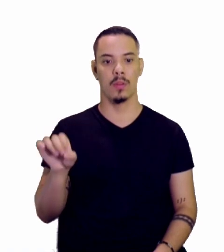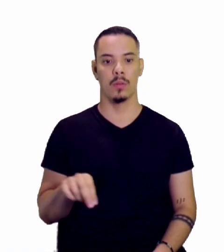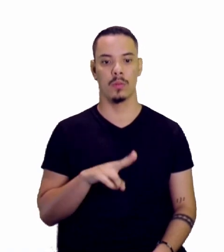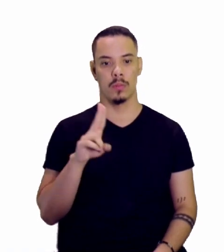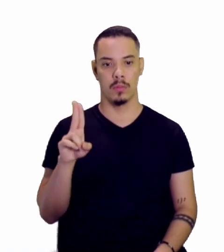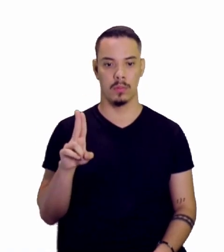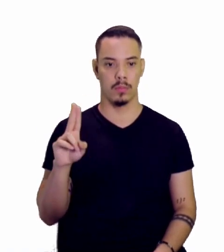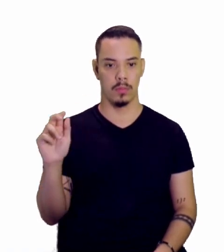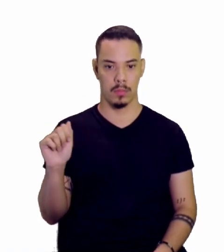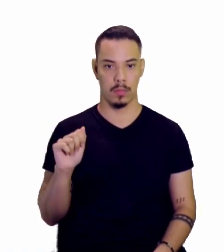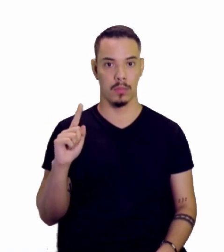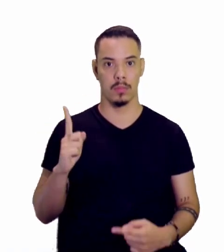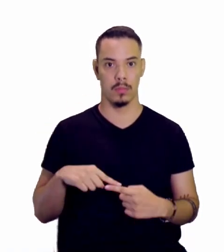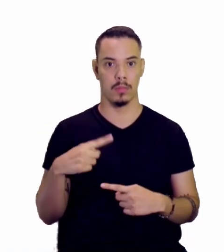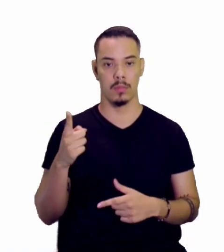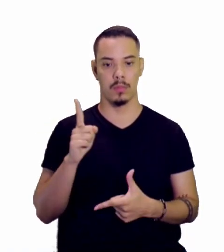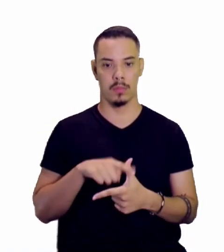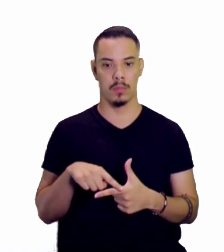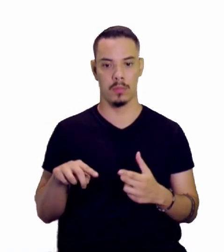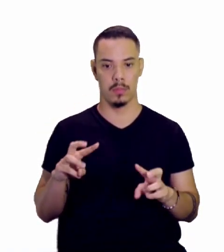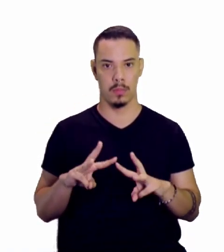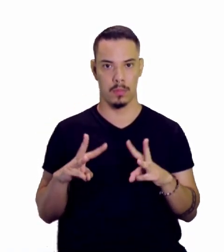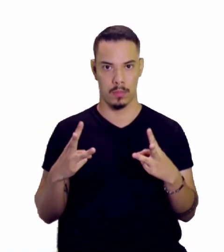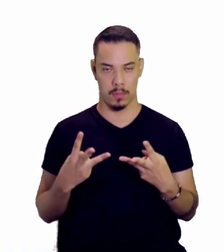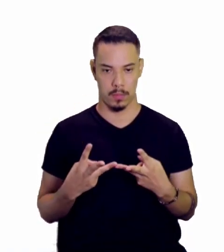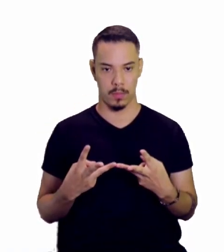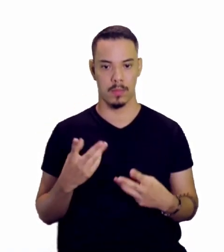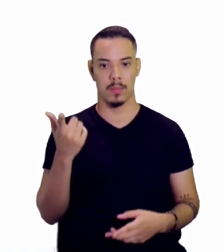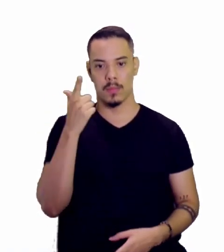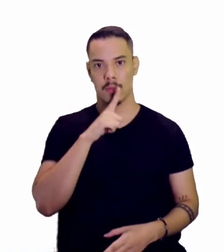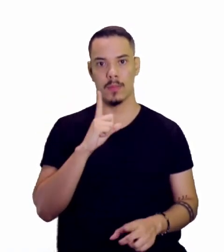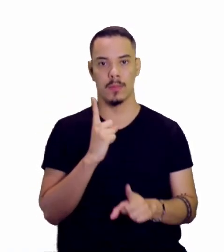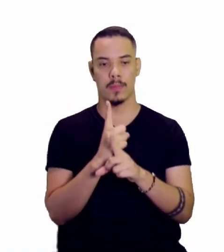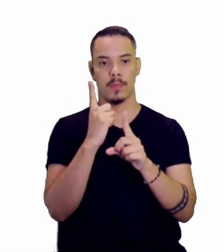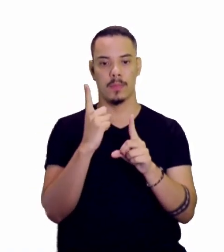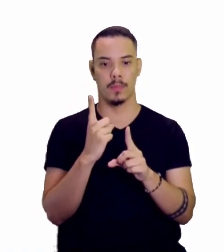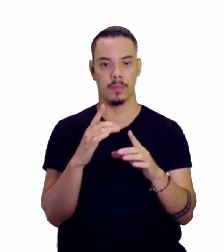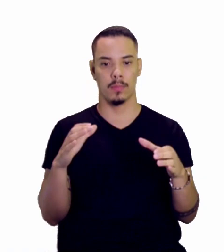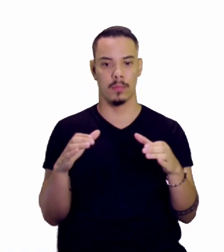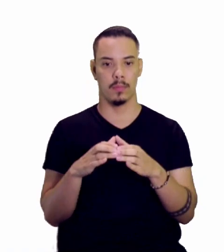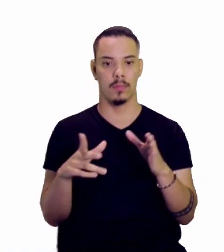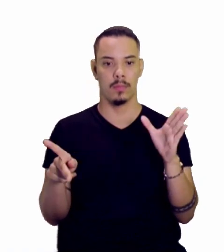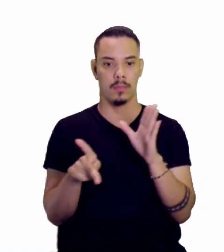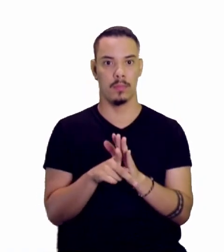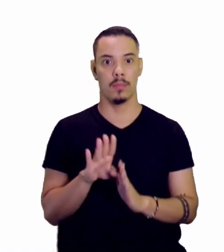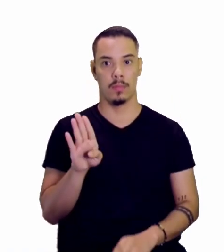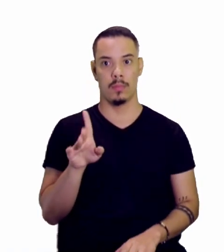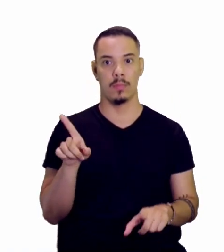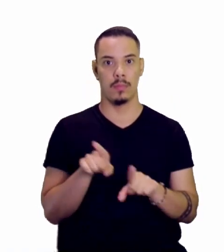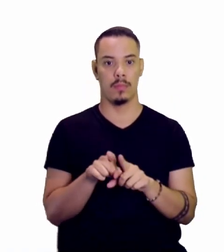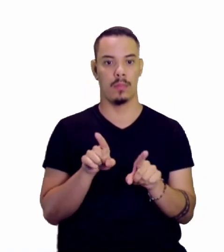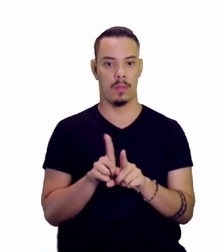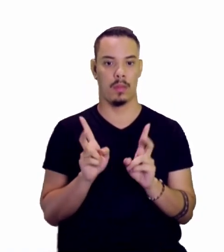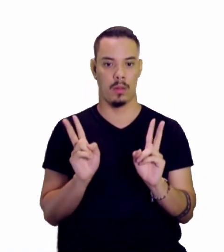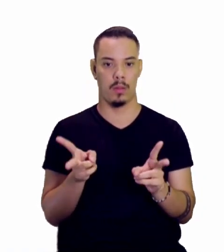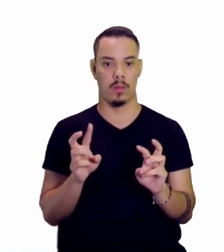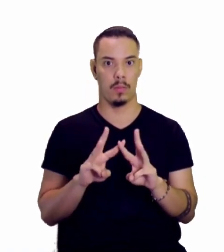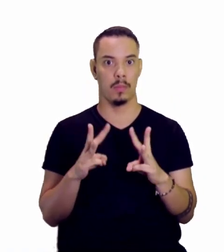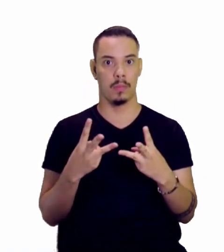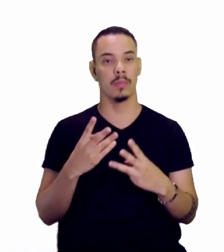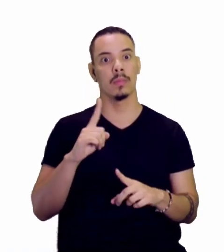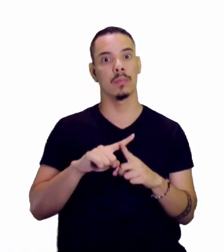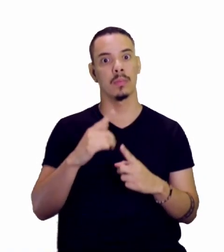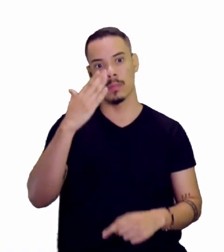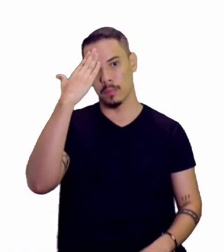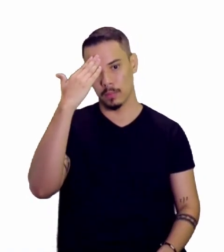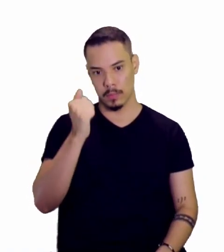A primeiro. E depois da B, massa. tanto faz. Acha aqui, certo? A equipe B, mesma coisa. Força lá, massa... Sabendo que as